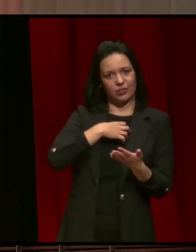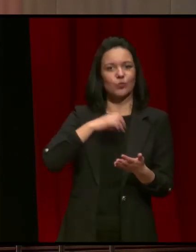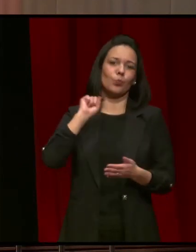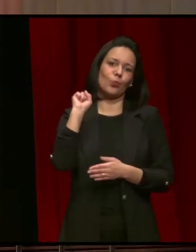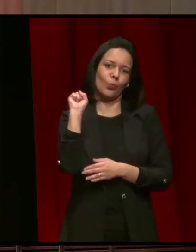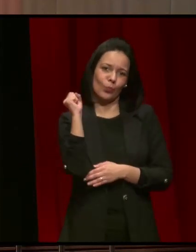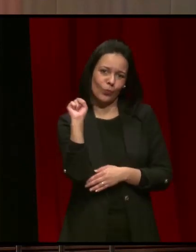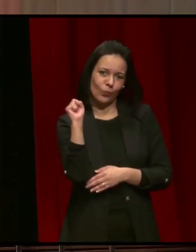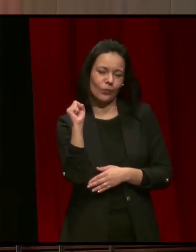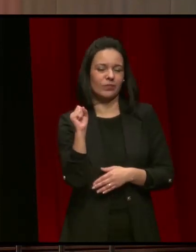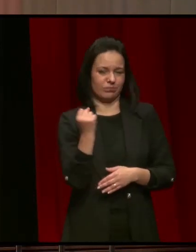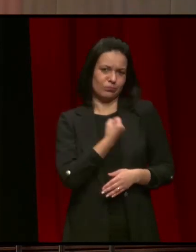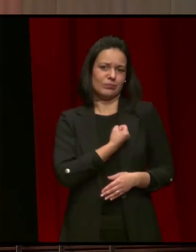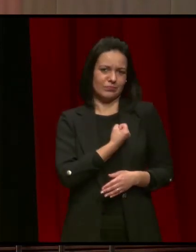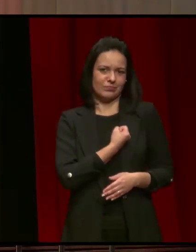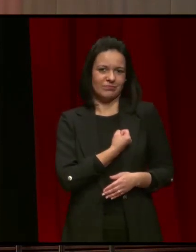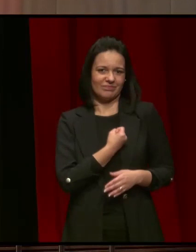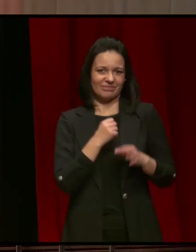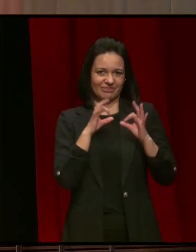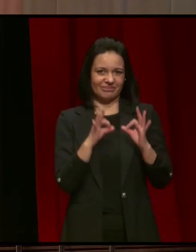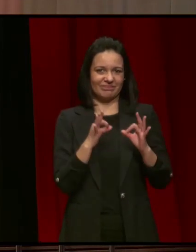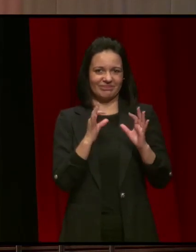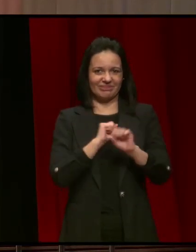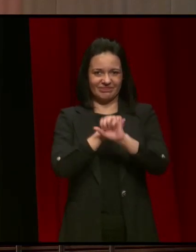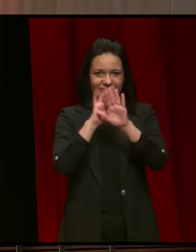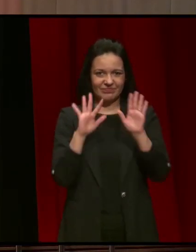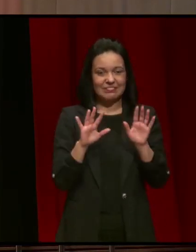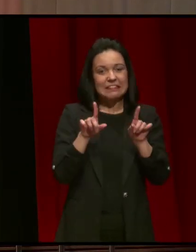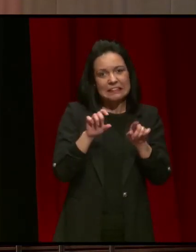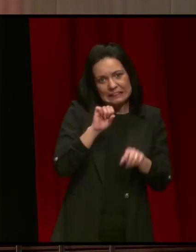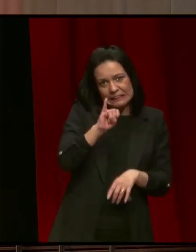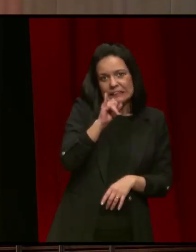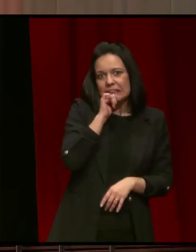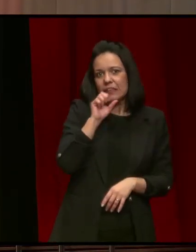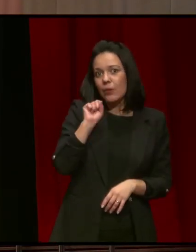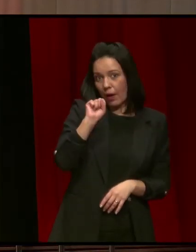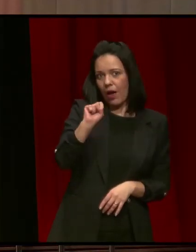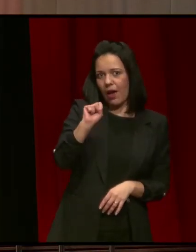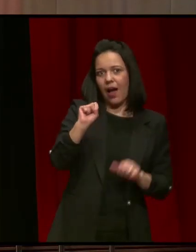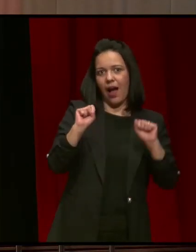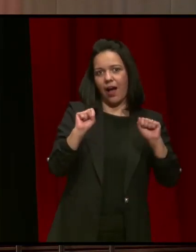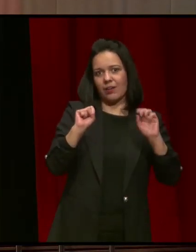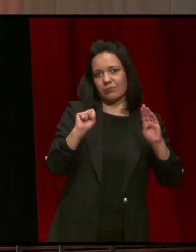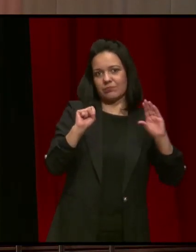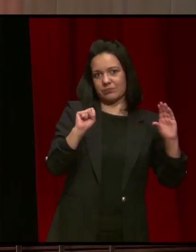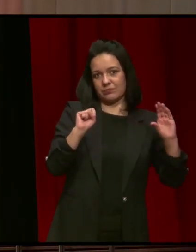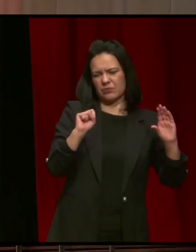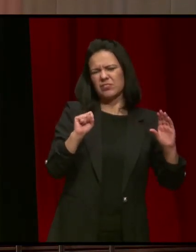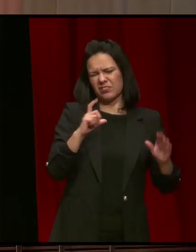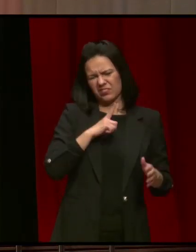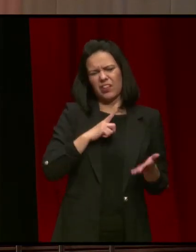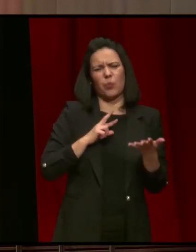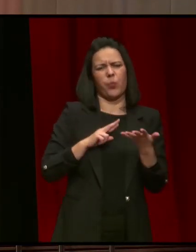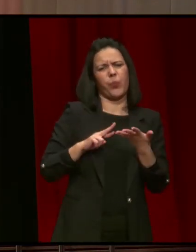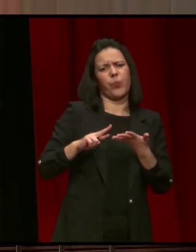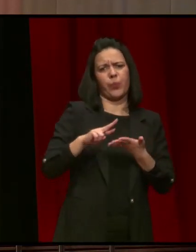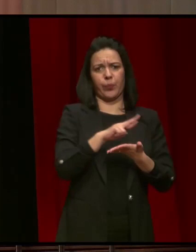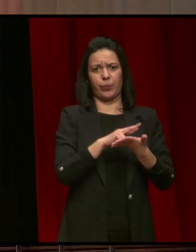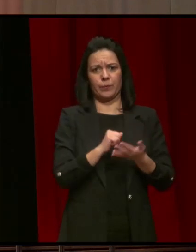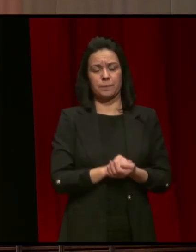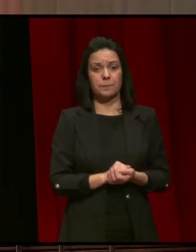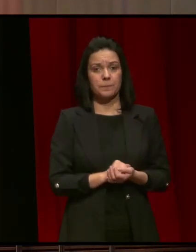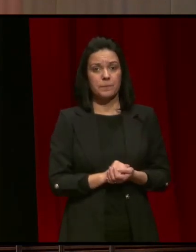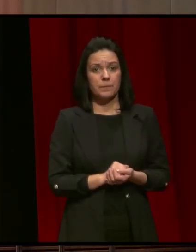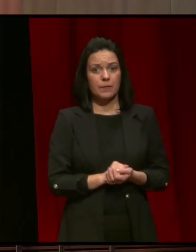está falando número 8. Se tu fizer assim, é letra S. Né? E assim tem outras coisas. Então, eu